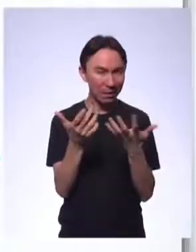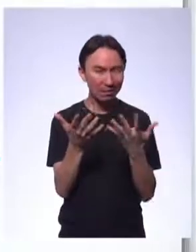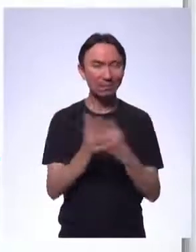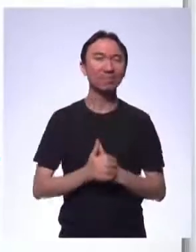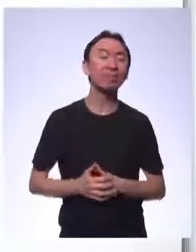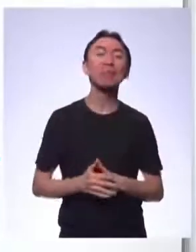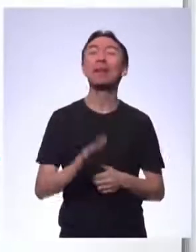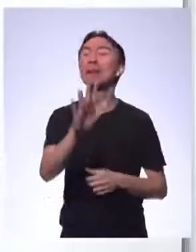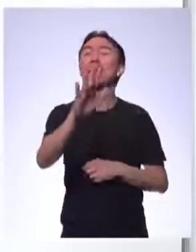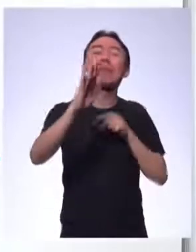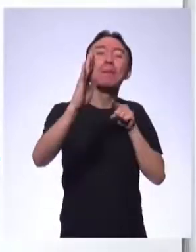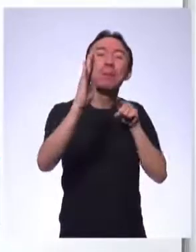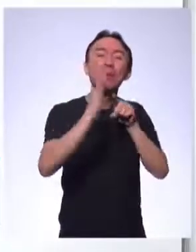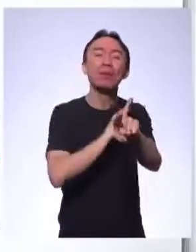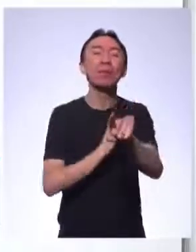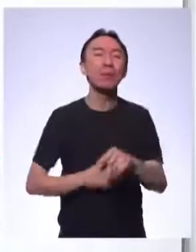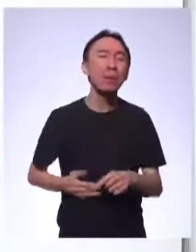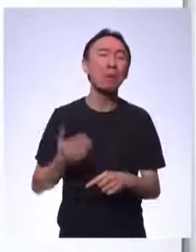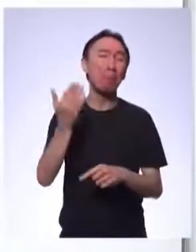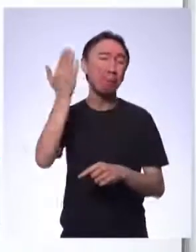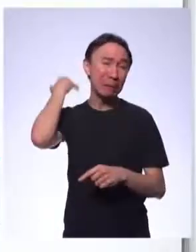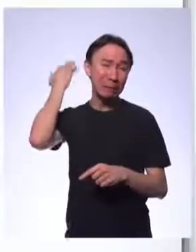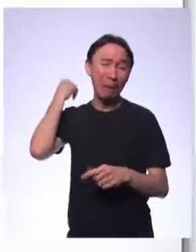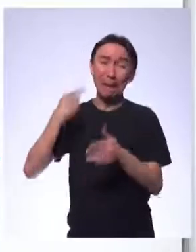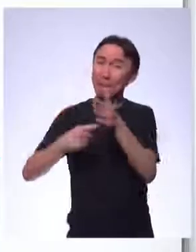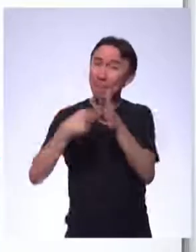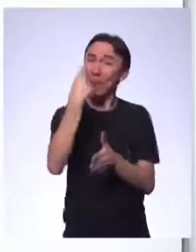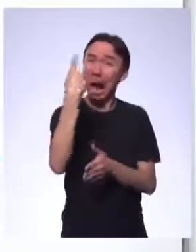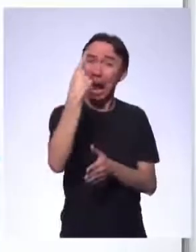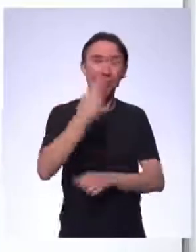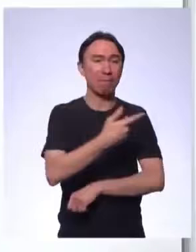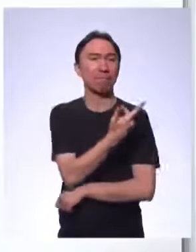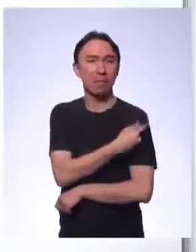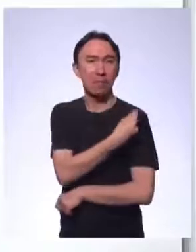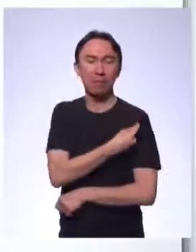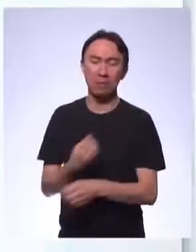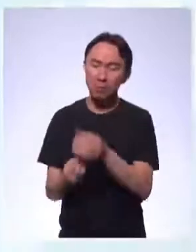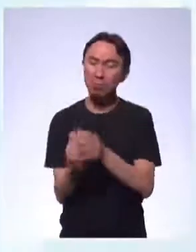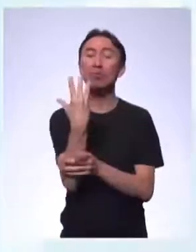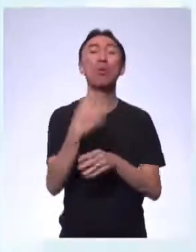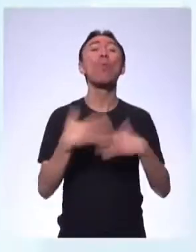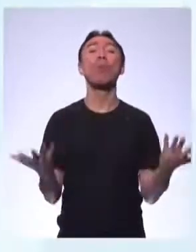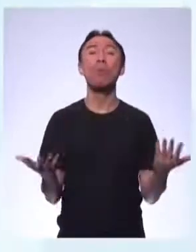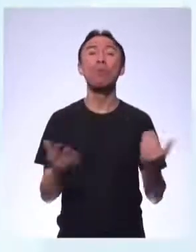quando foi que surgiu a primeira vacina? Eu vou dar 2 minutinhos para vocês aí.